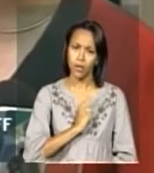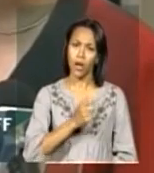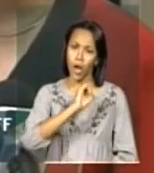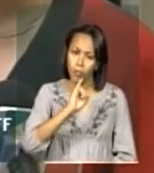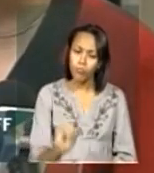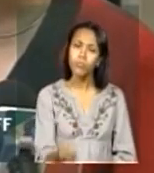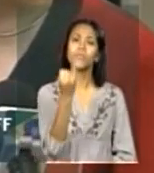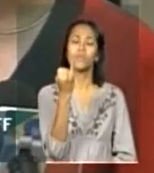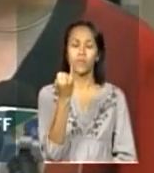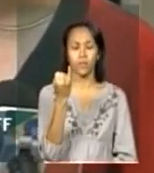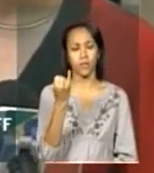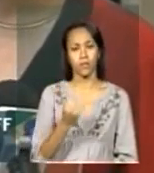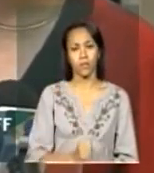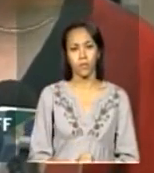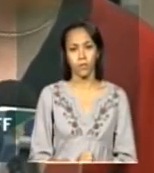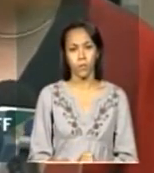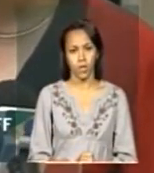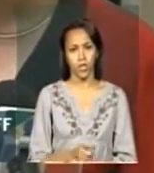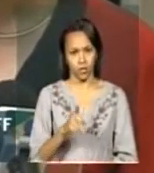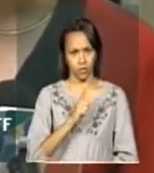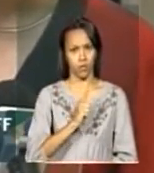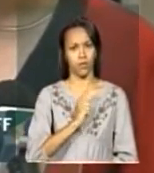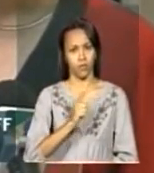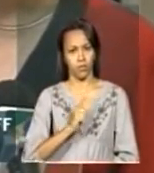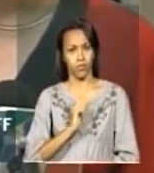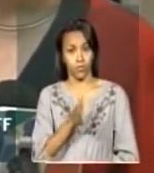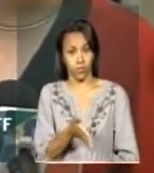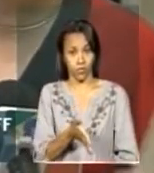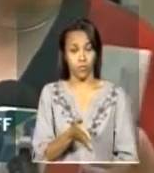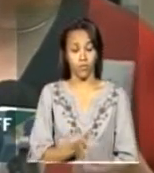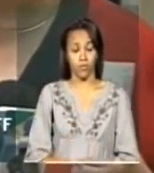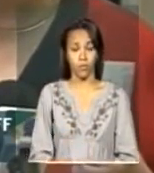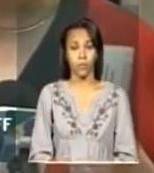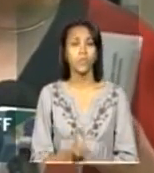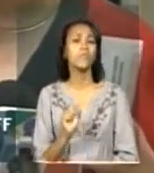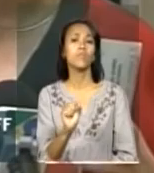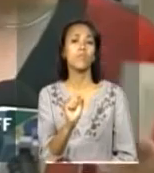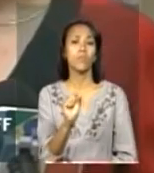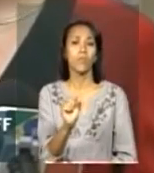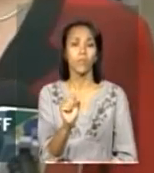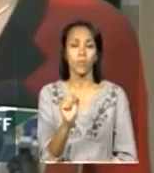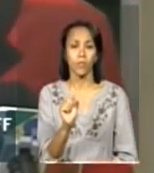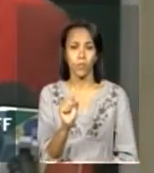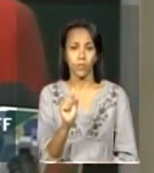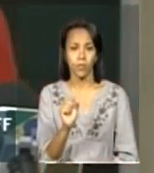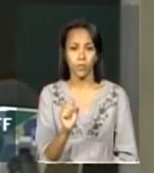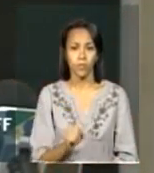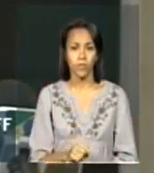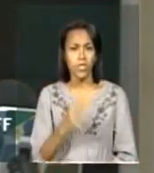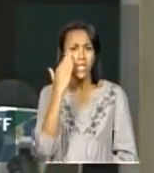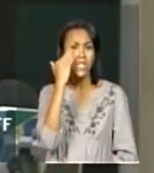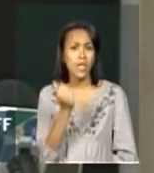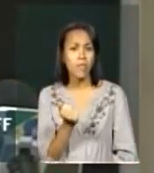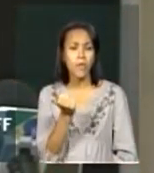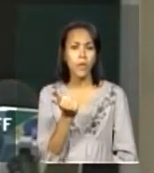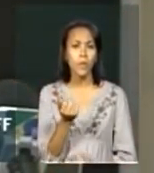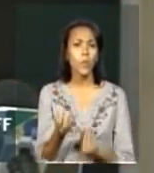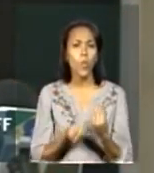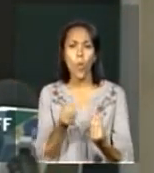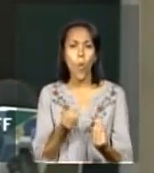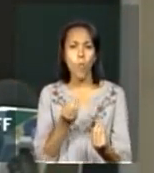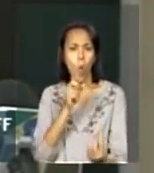essa oportunidade que nós temos de redefinir as condições